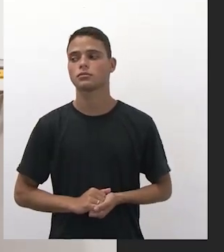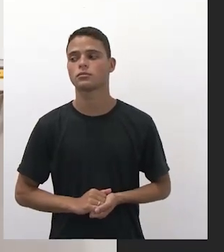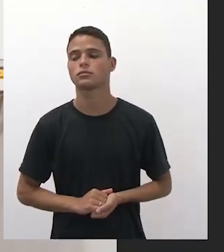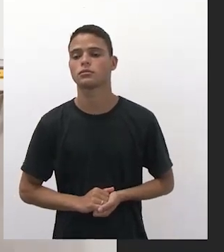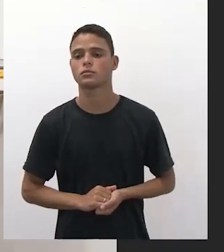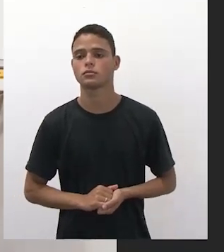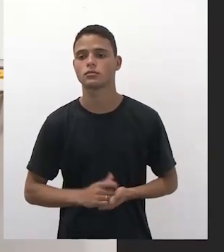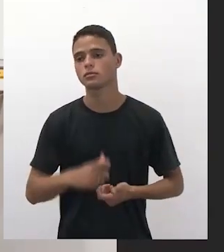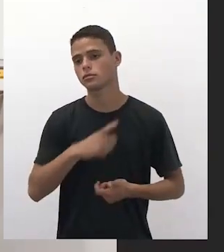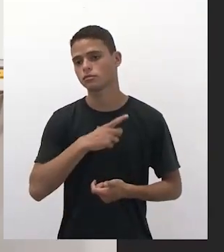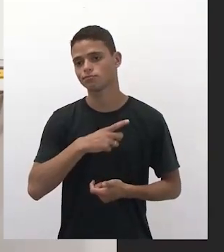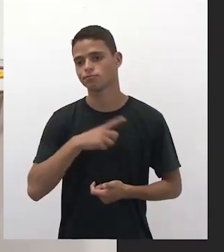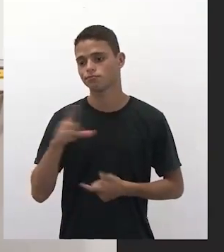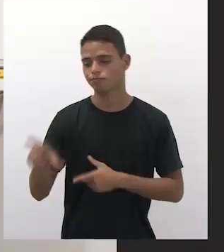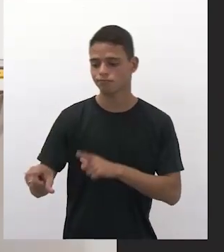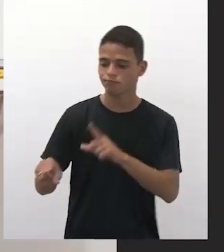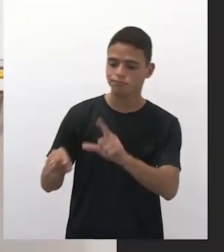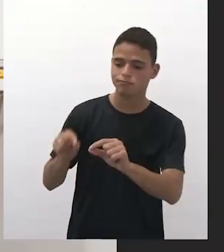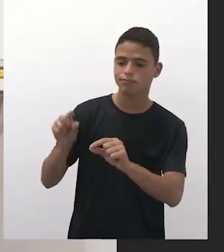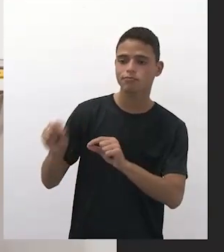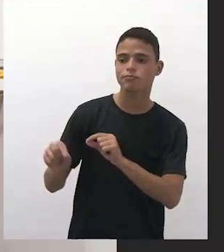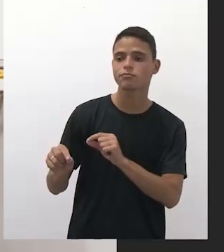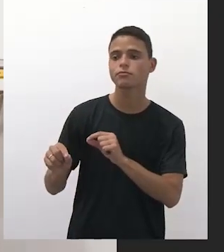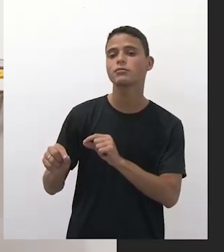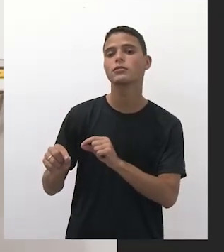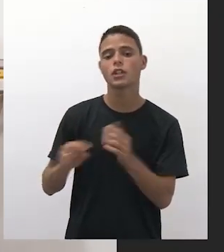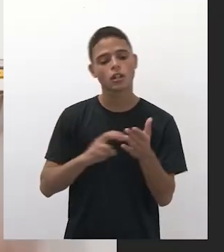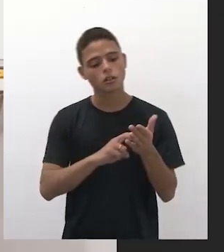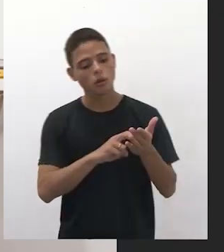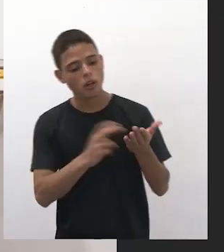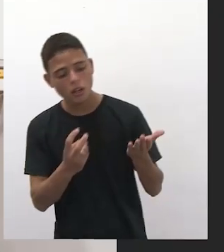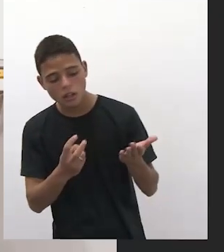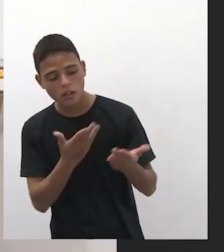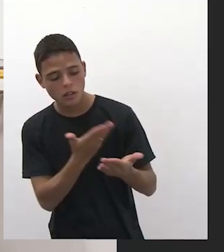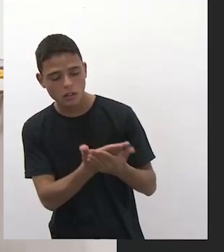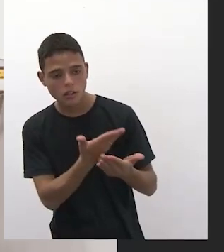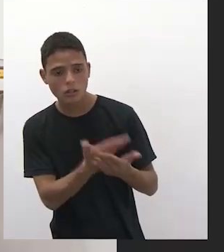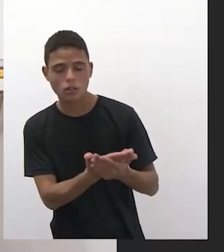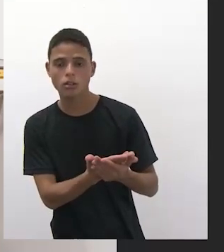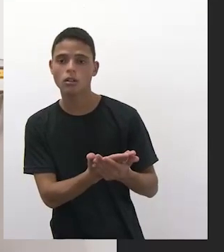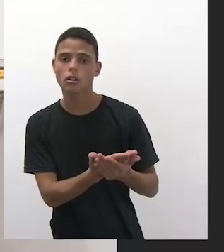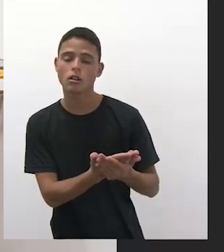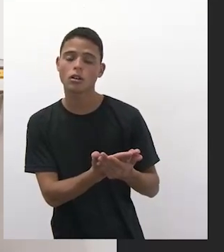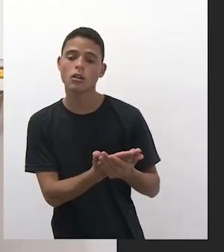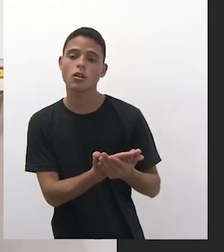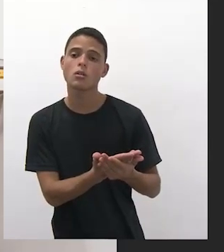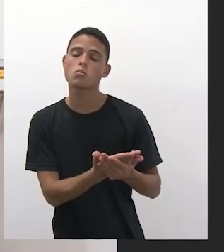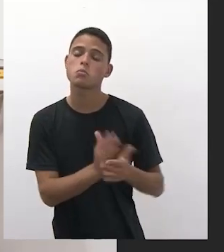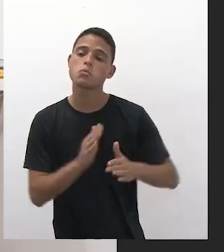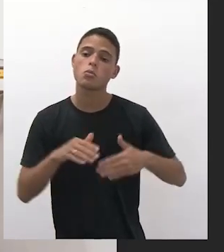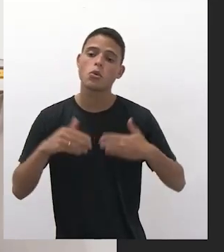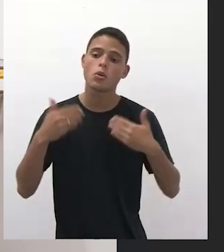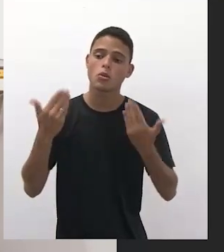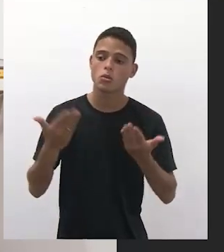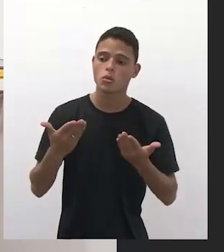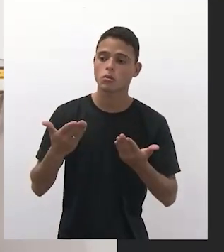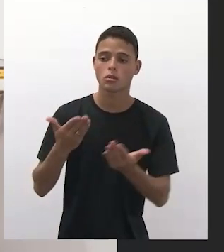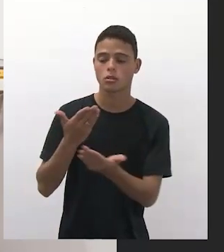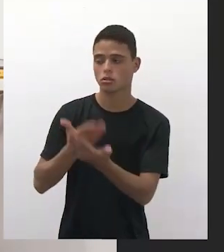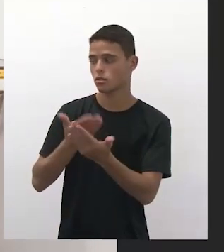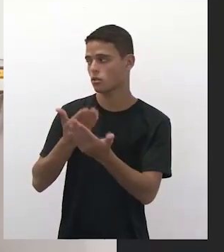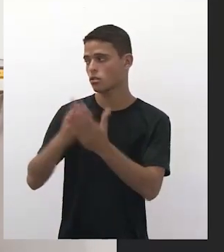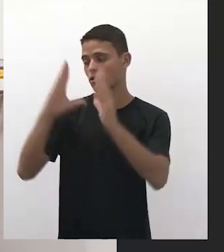eu tinha que escolher, né, entre ficar de manhã, estudar e fazer o ensino regular, normal,